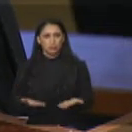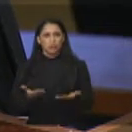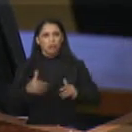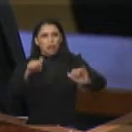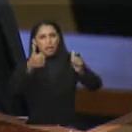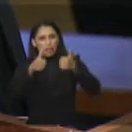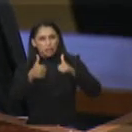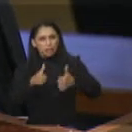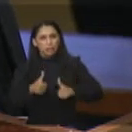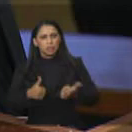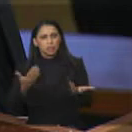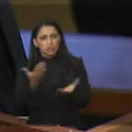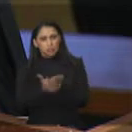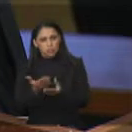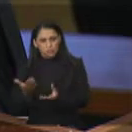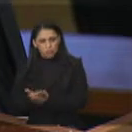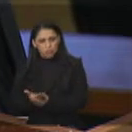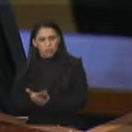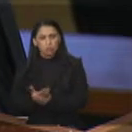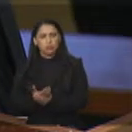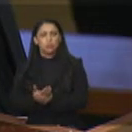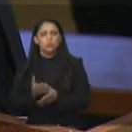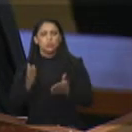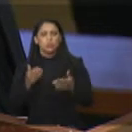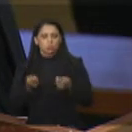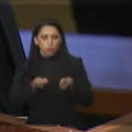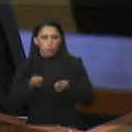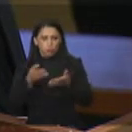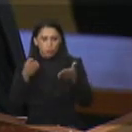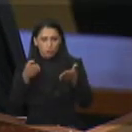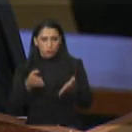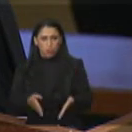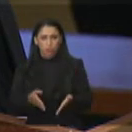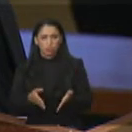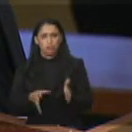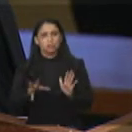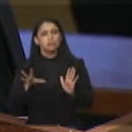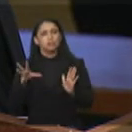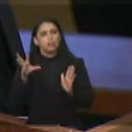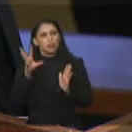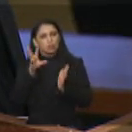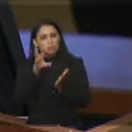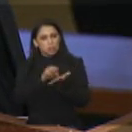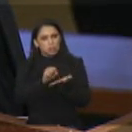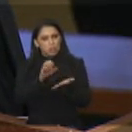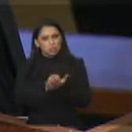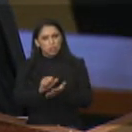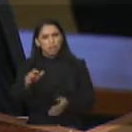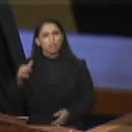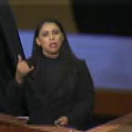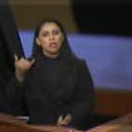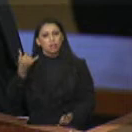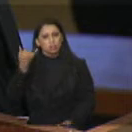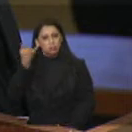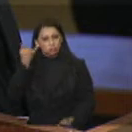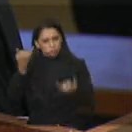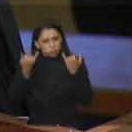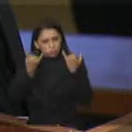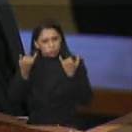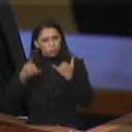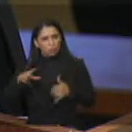controle concentrado, avalio se é legítimo o compartilhamento de dados pessoais entre órgãos e entidades da Administração Pública